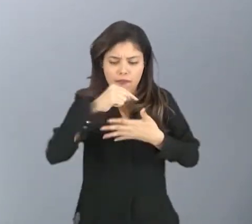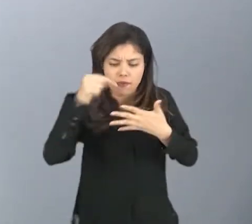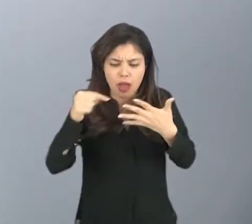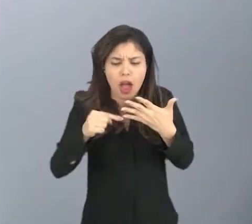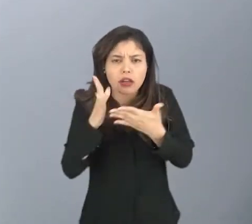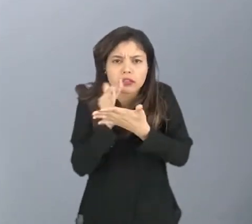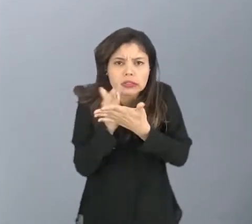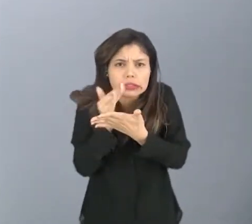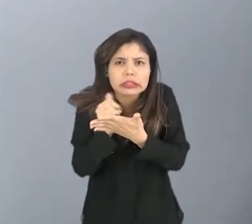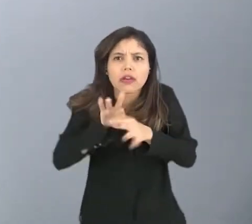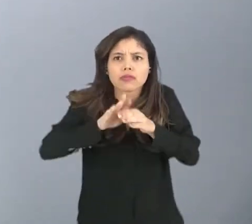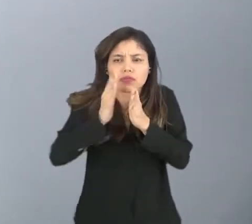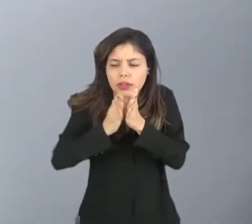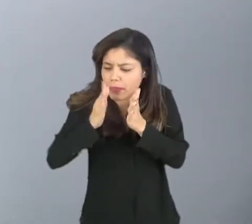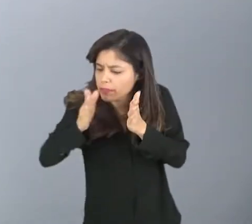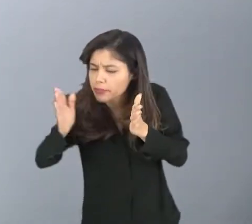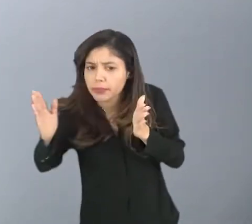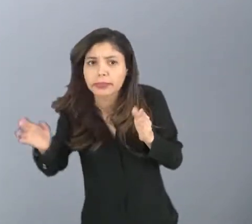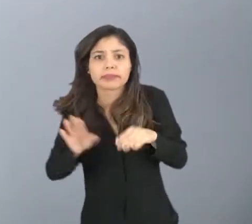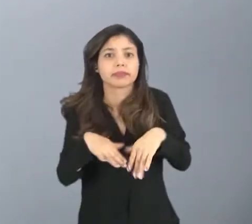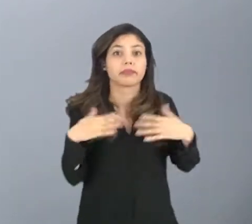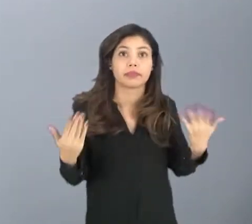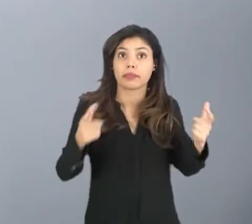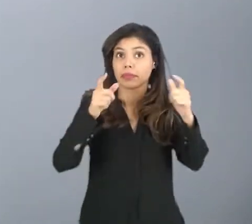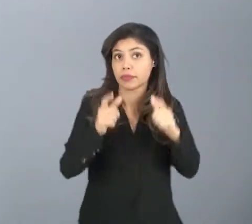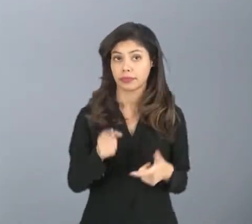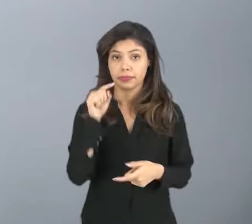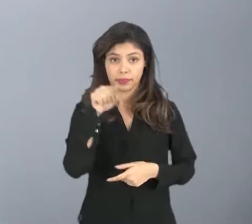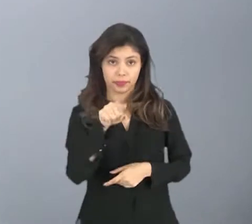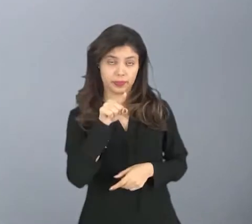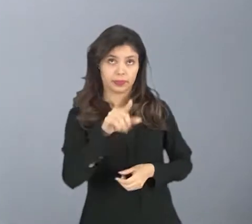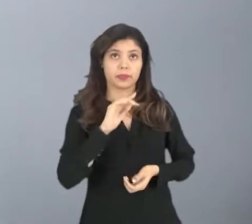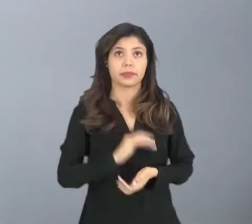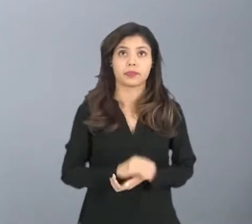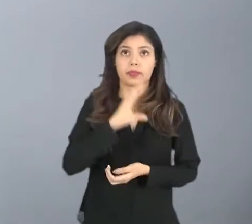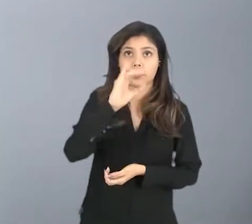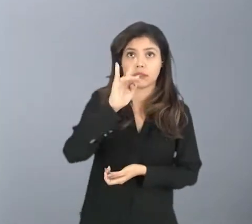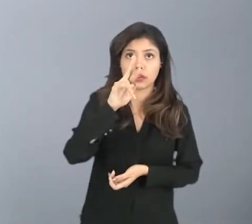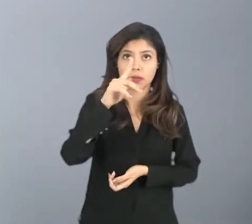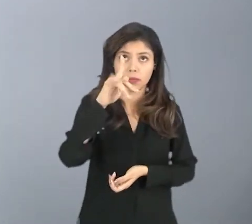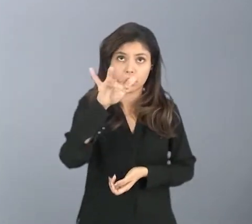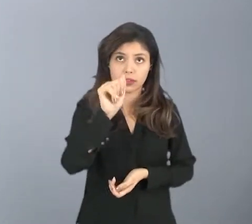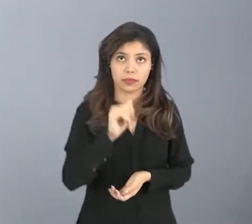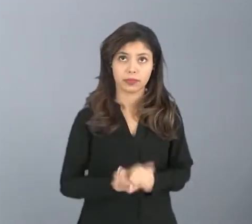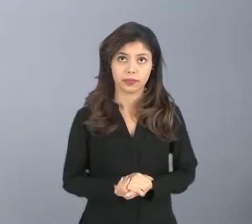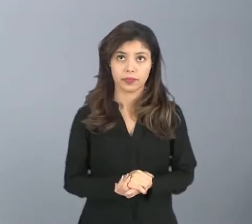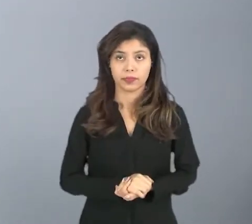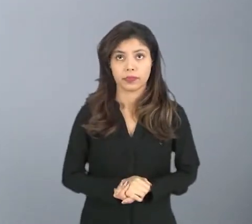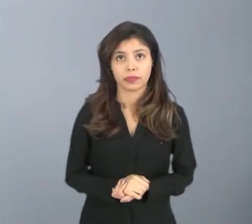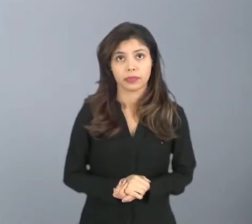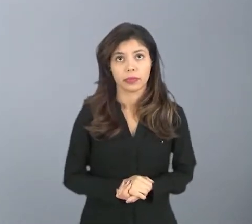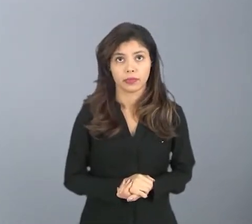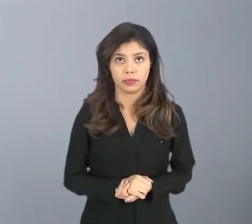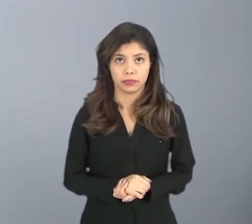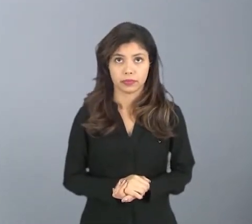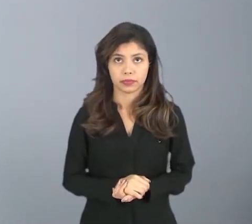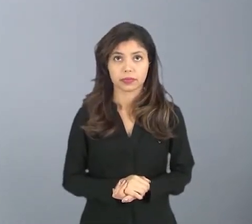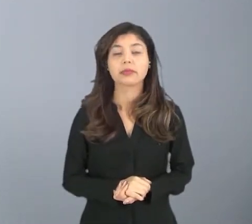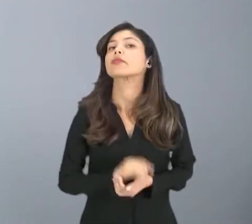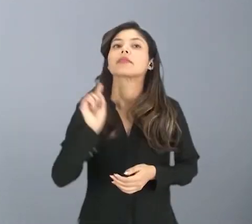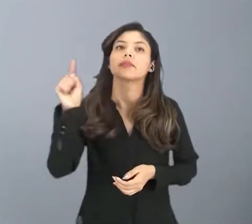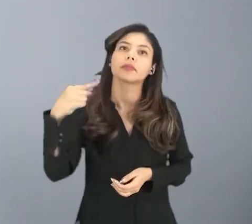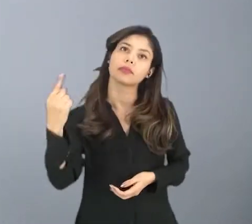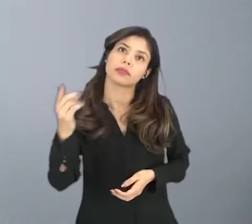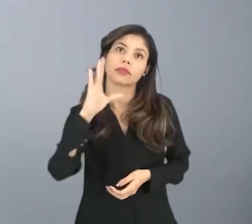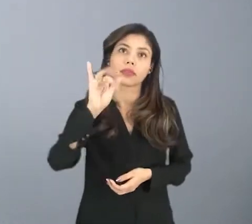divisões. Então, onde é que fica essa série de divisões? Fica aí no citoplasma. E, além